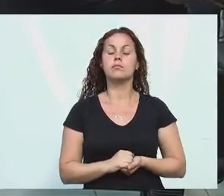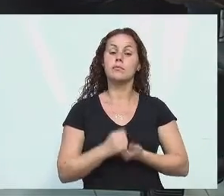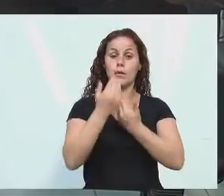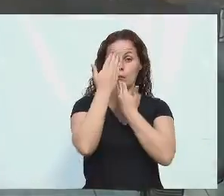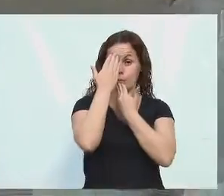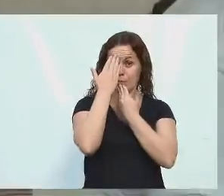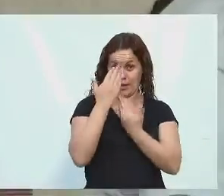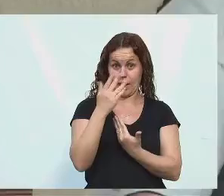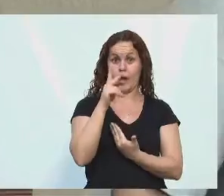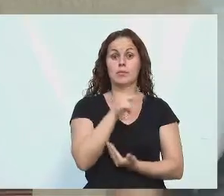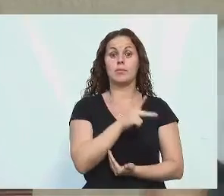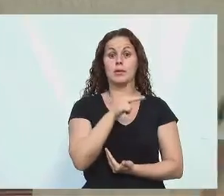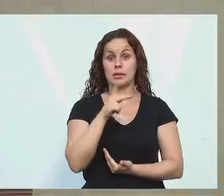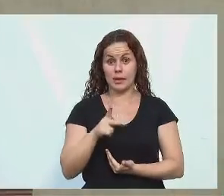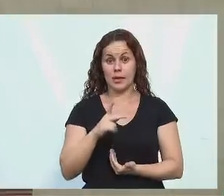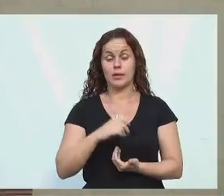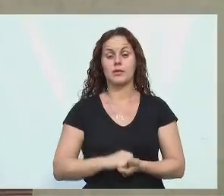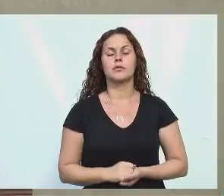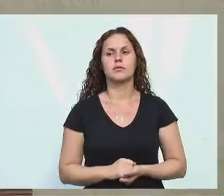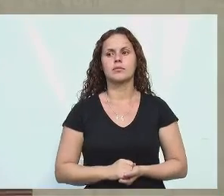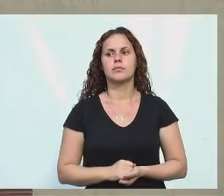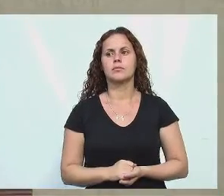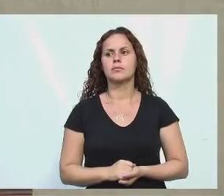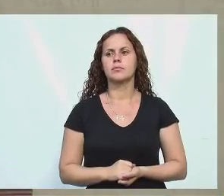Obrigado, senhor presidente.